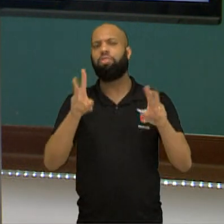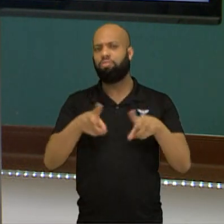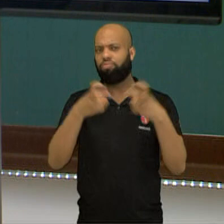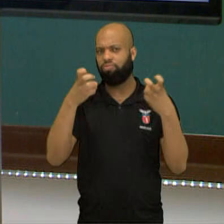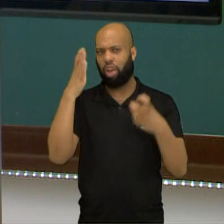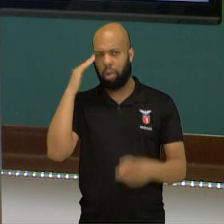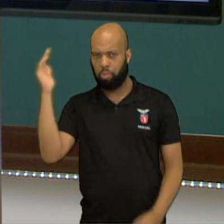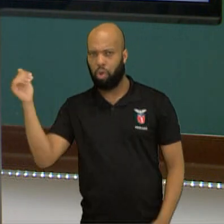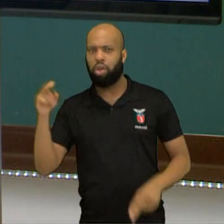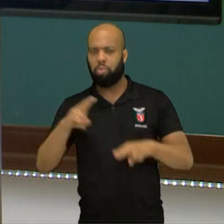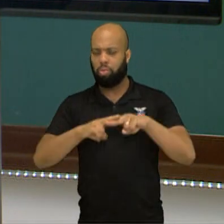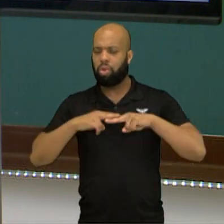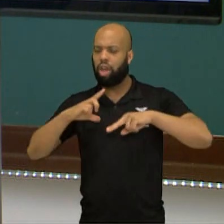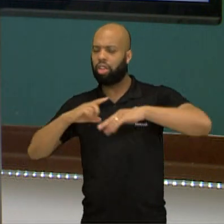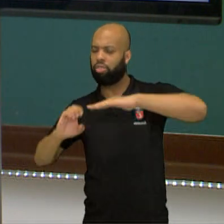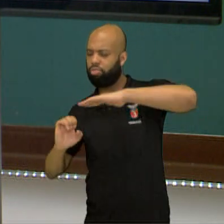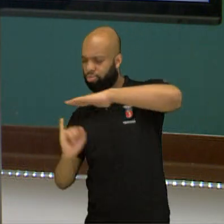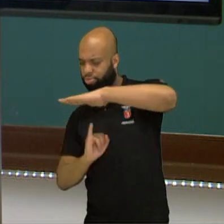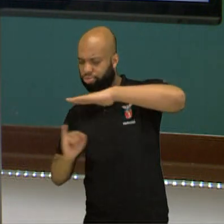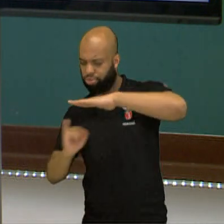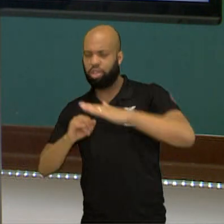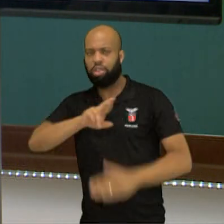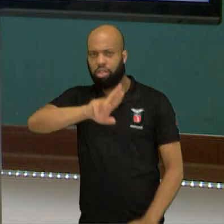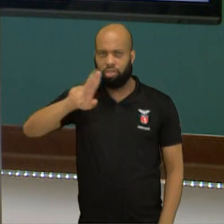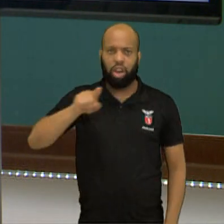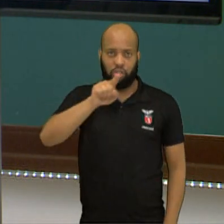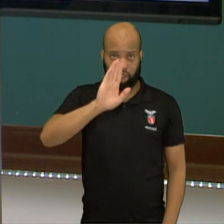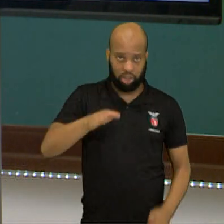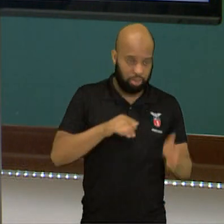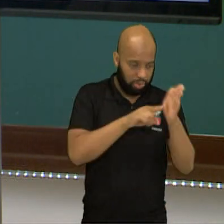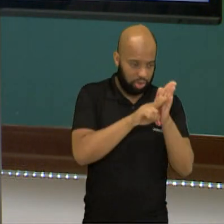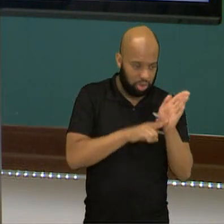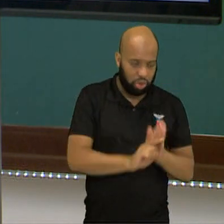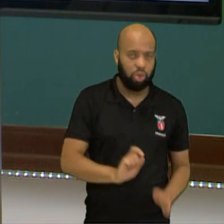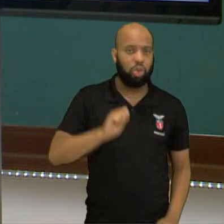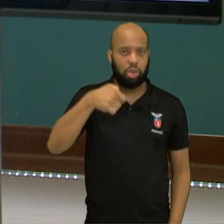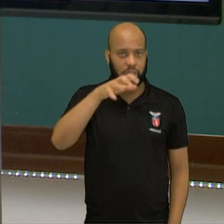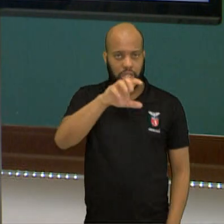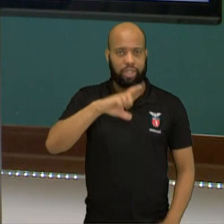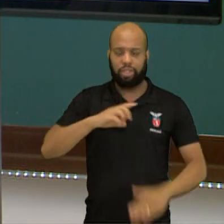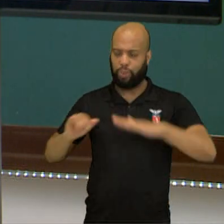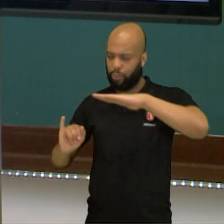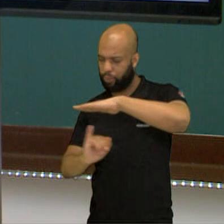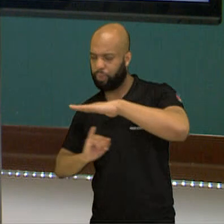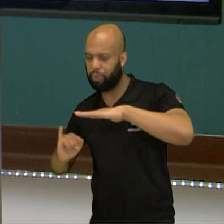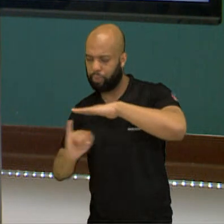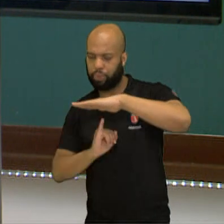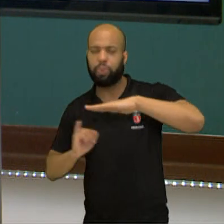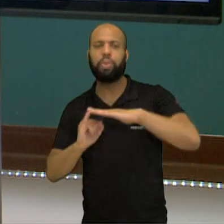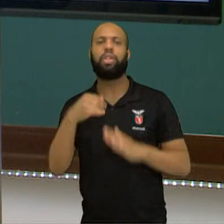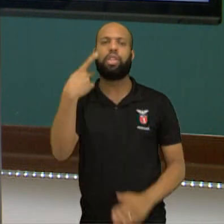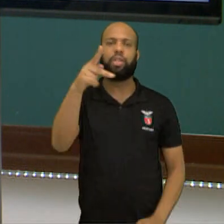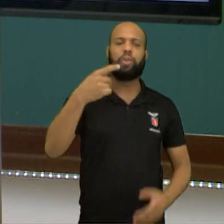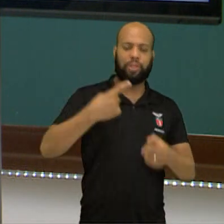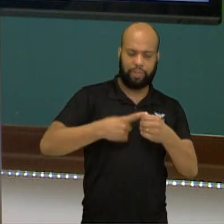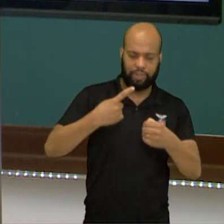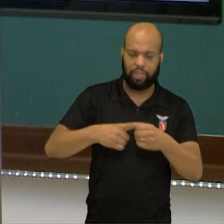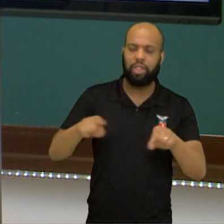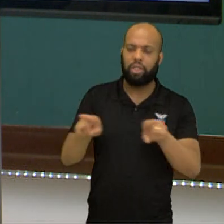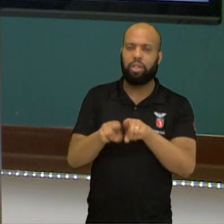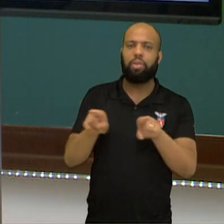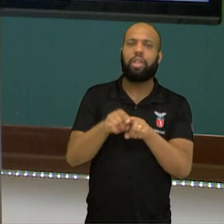reconhecida pelo campo industrial? Já pesquisou isso? Muitas indústrias, as indústrias da sua cidade, da sua região